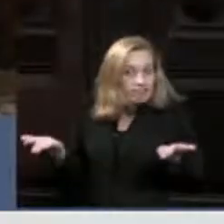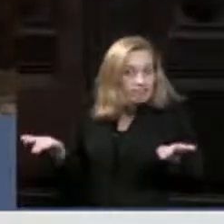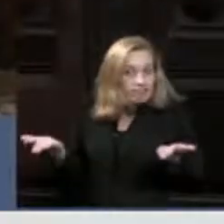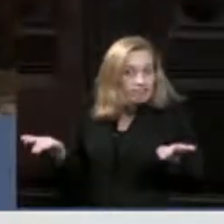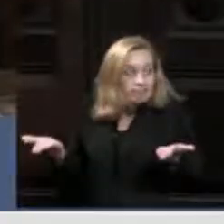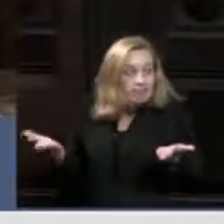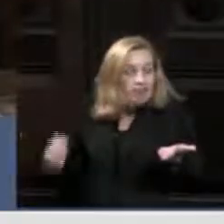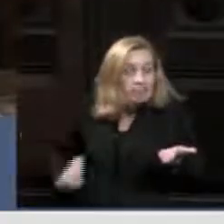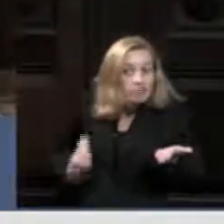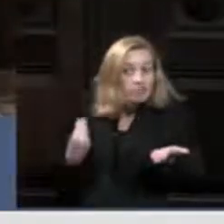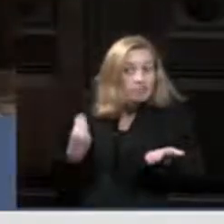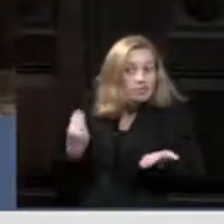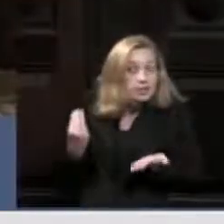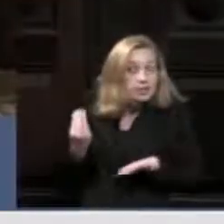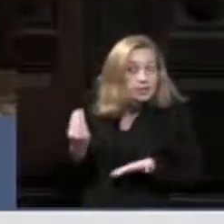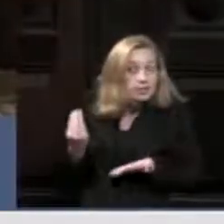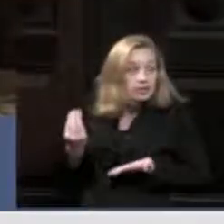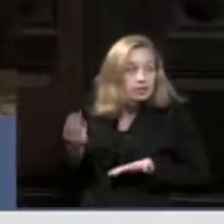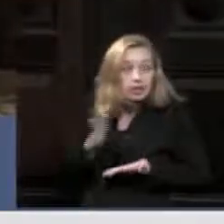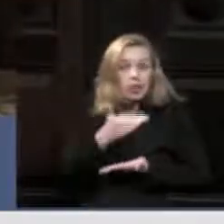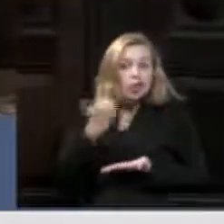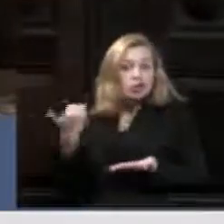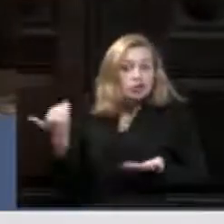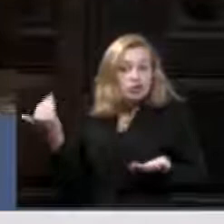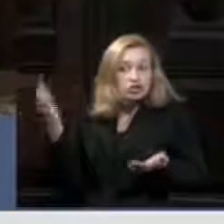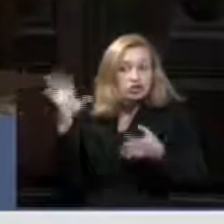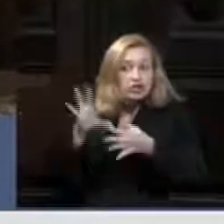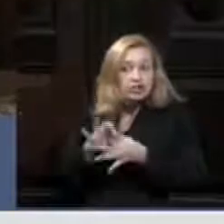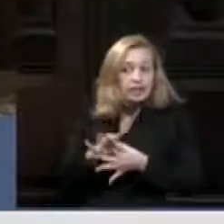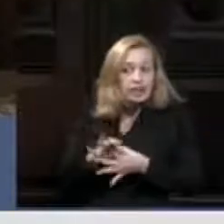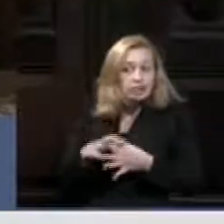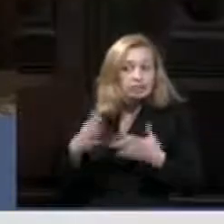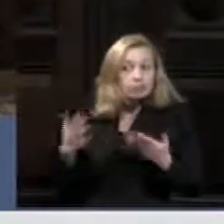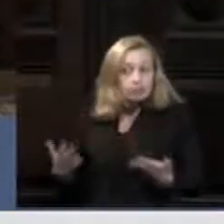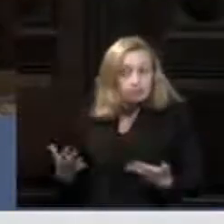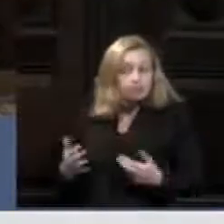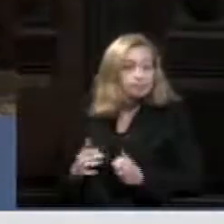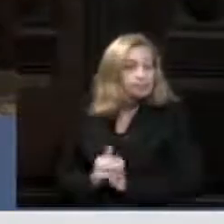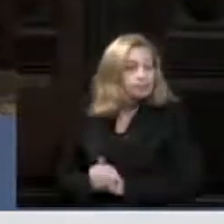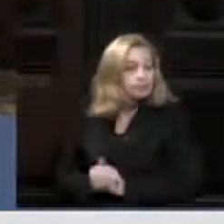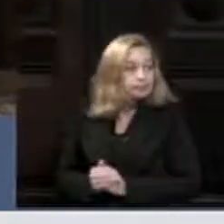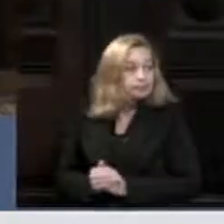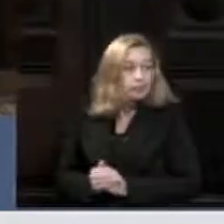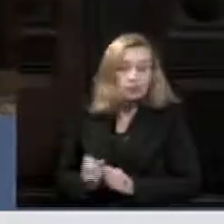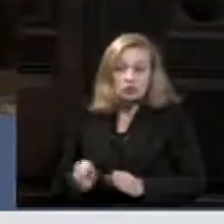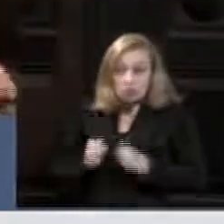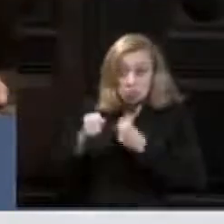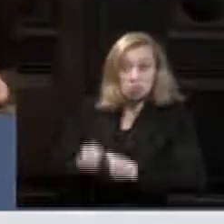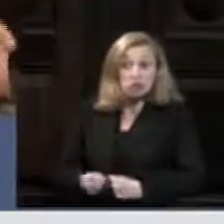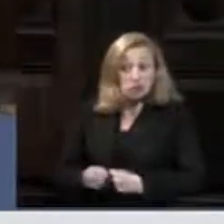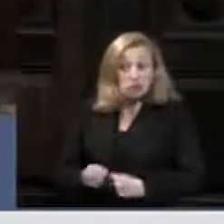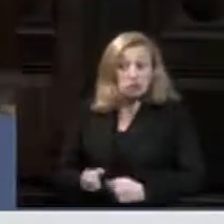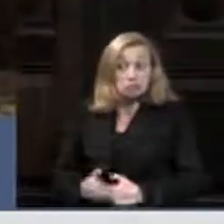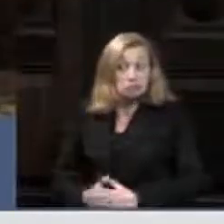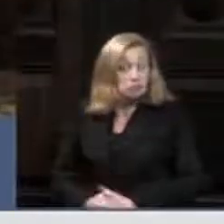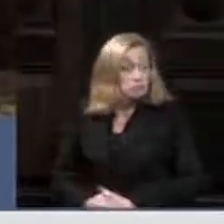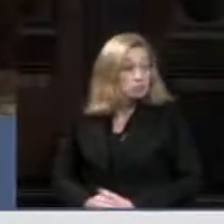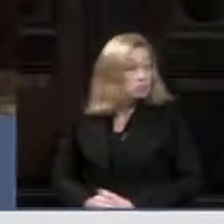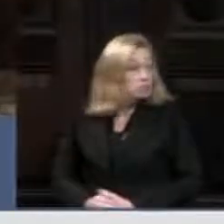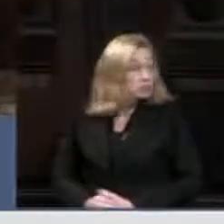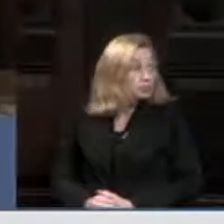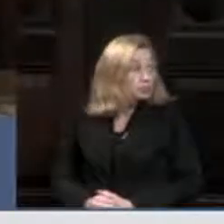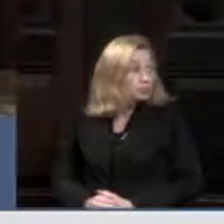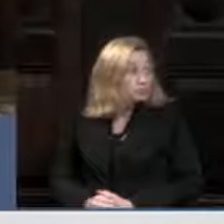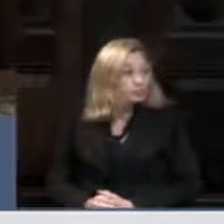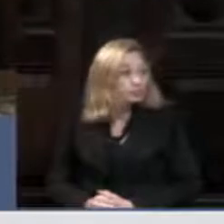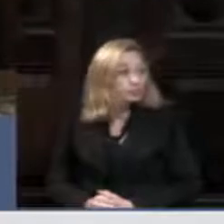à vida e à morte. Então, um orixá poderoso. Então, foi o sincretismo